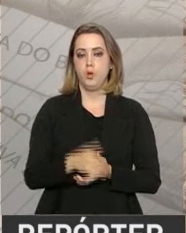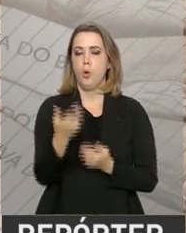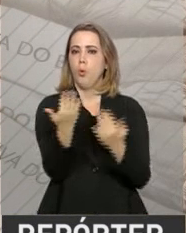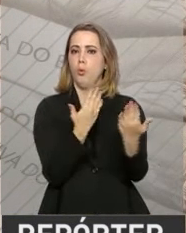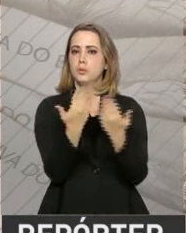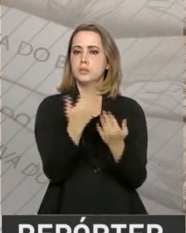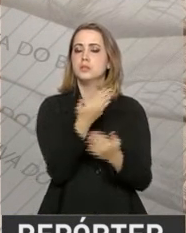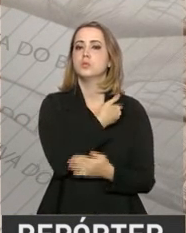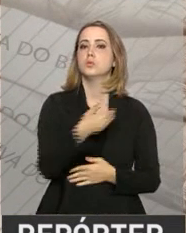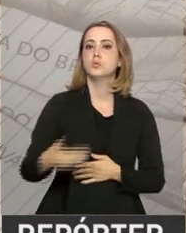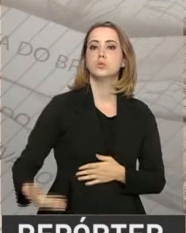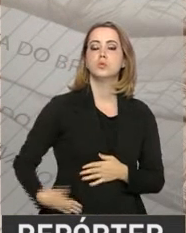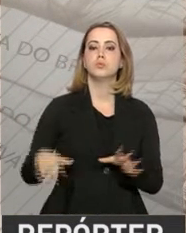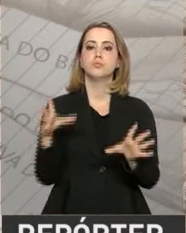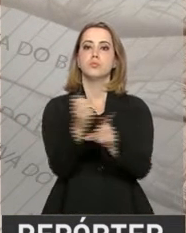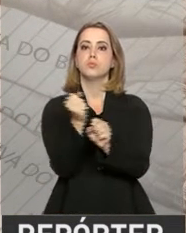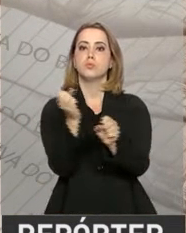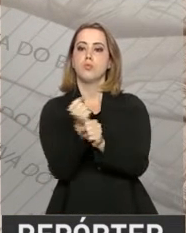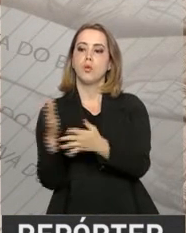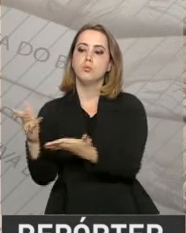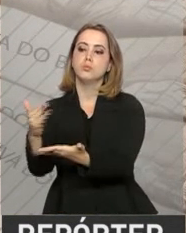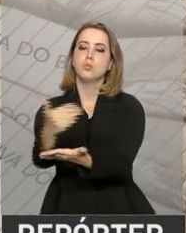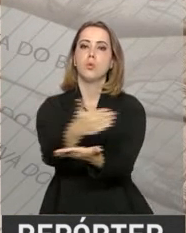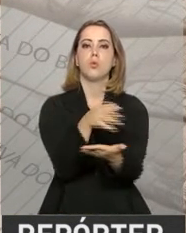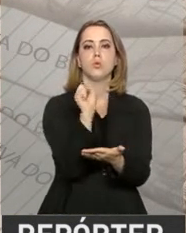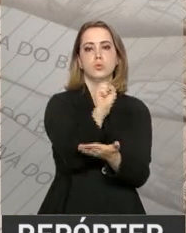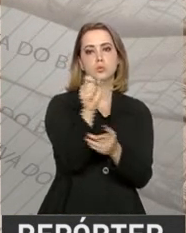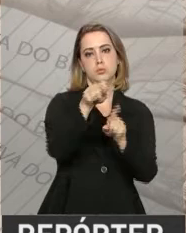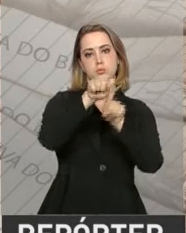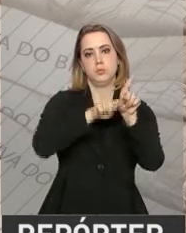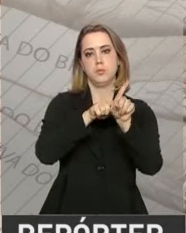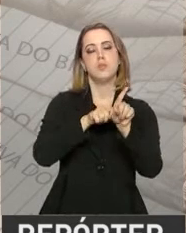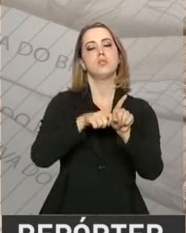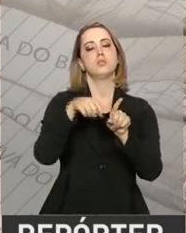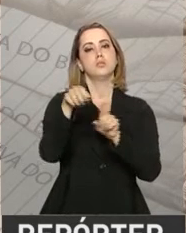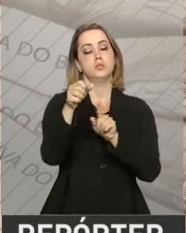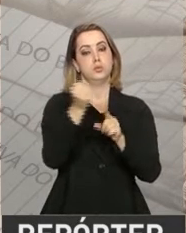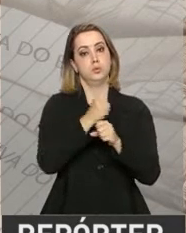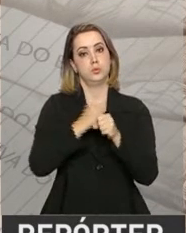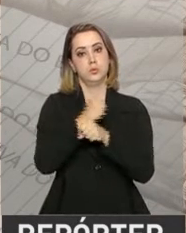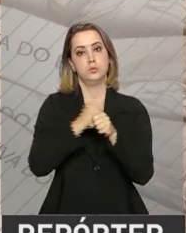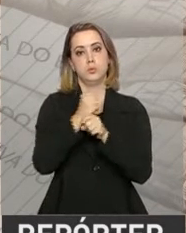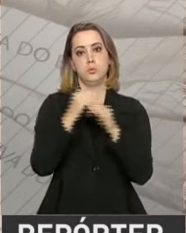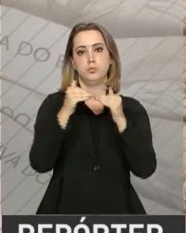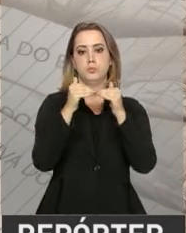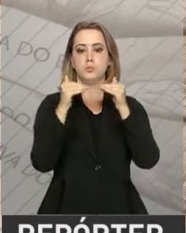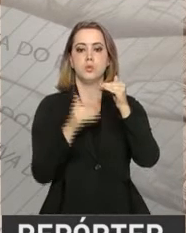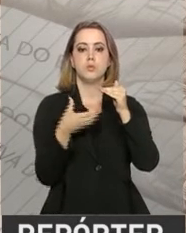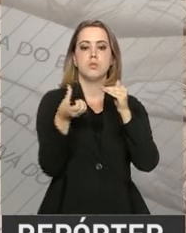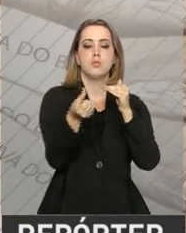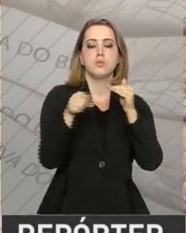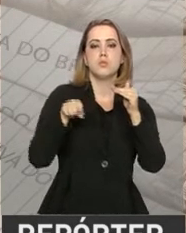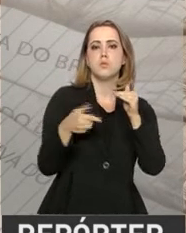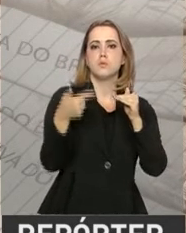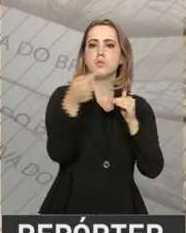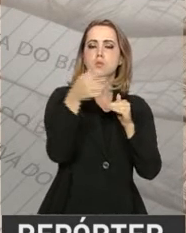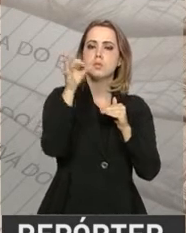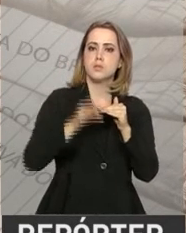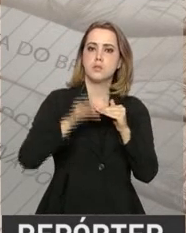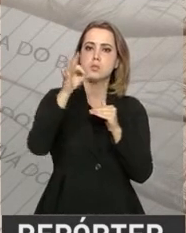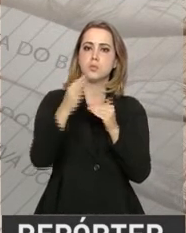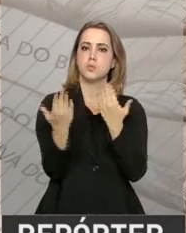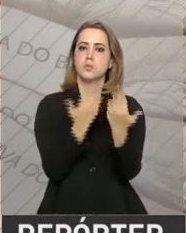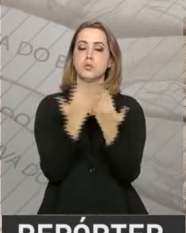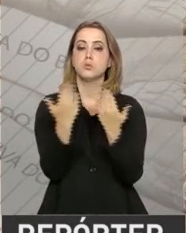a arrecadação nos 8 primeiros meses do ano teve queda real de 6,7%, enquanto as